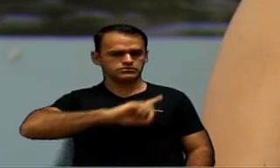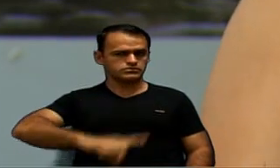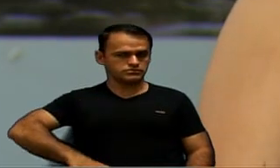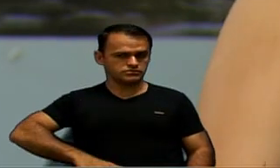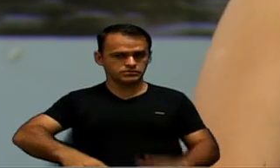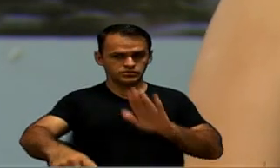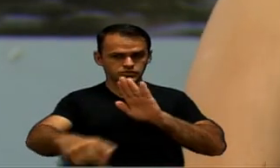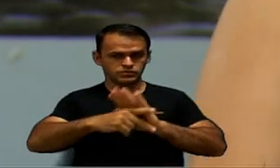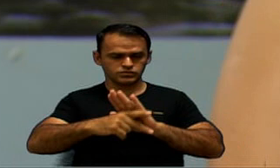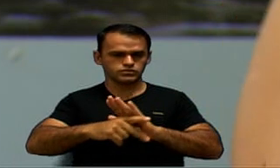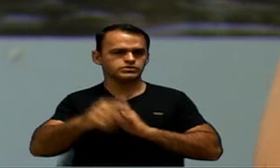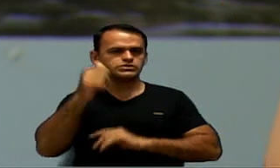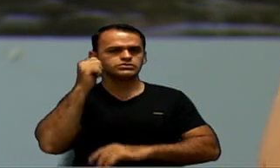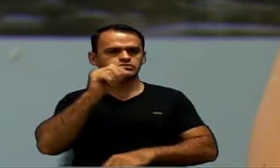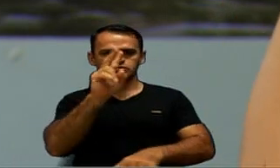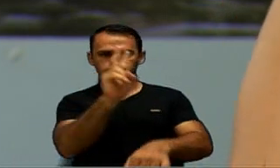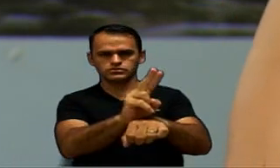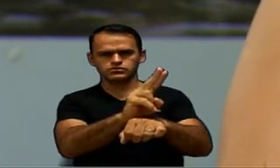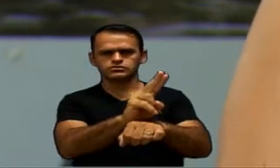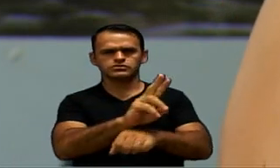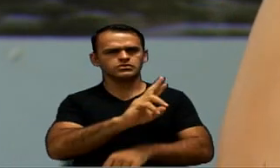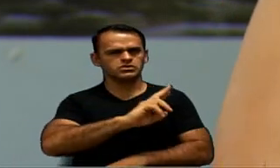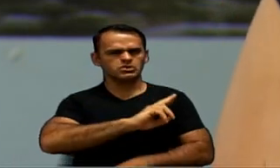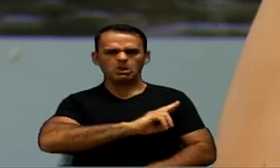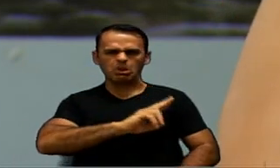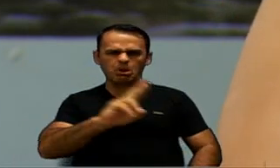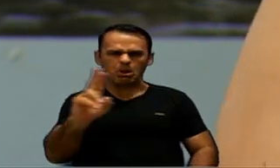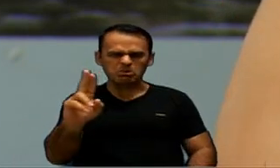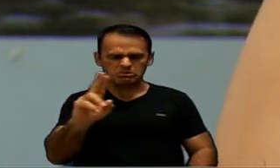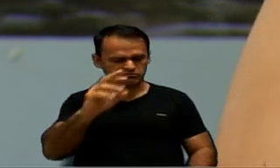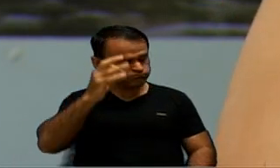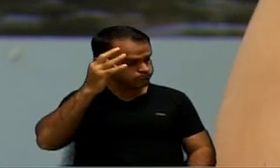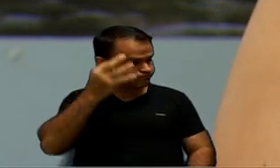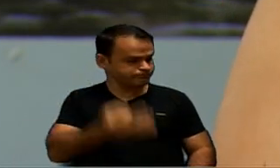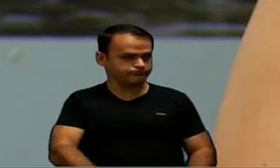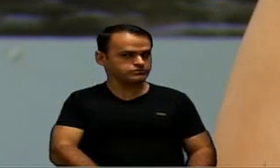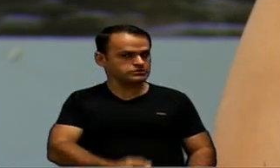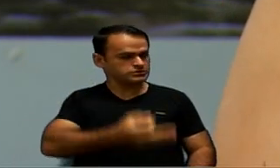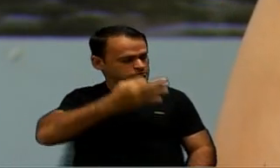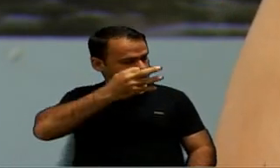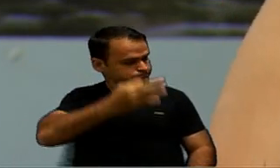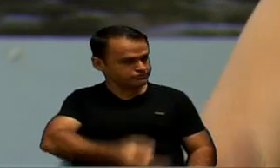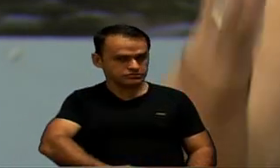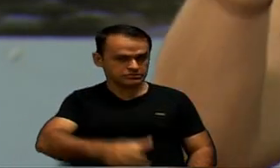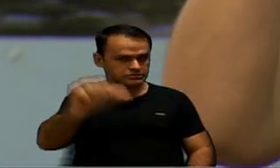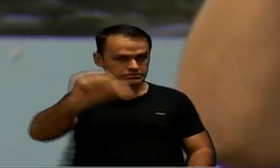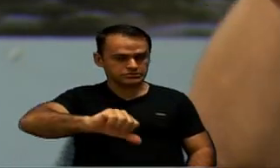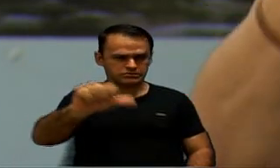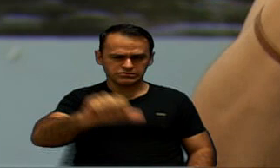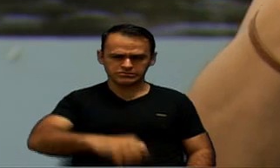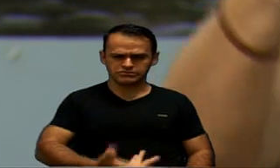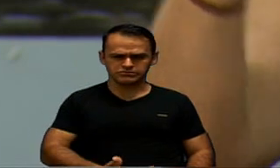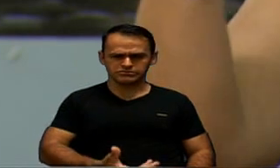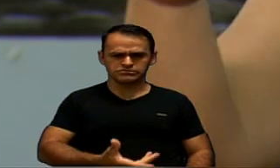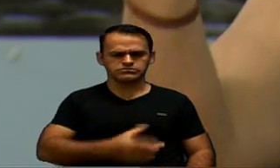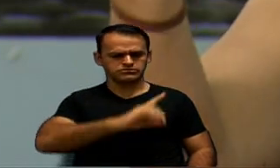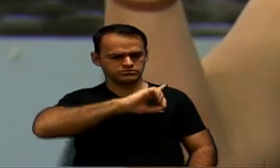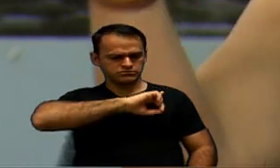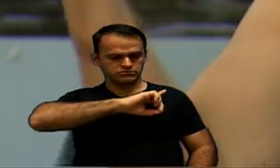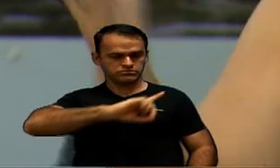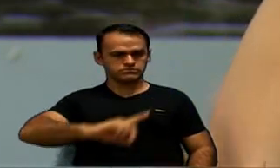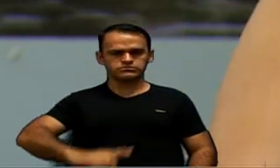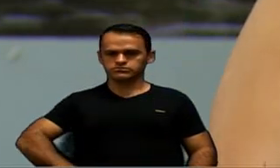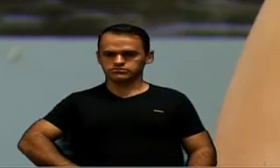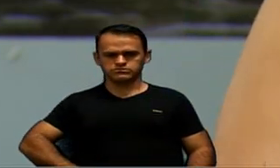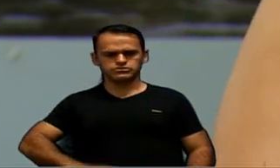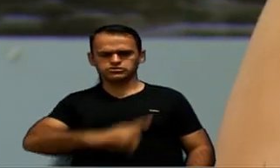é a Delegacia de Defesa da Mulher, e esse nome eu acho horrível. O Brasil inteiro nós temos DEAM, que é a Delegacia de atendimento